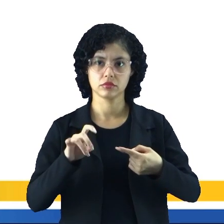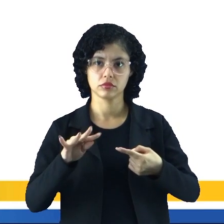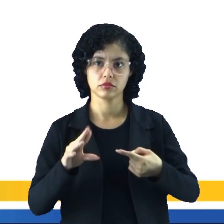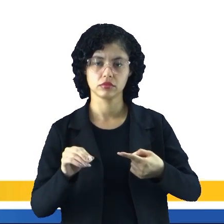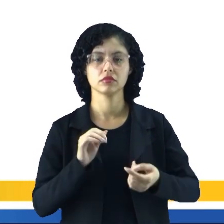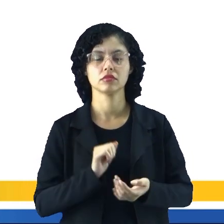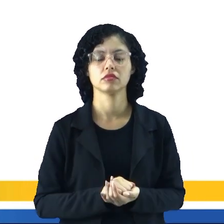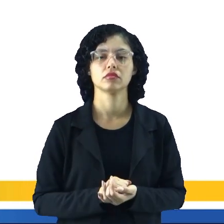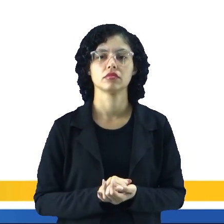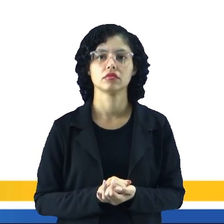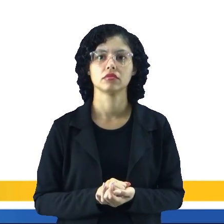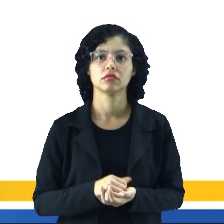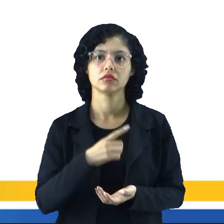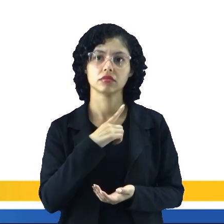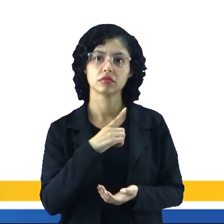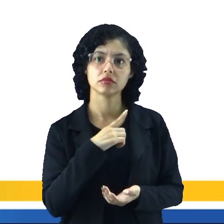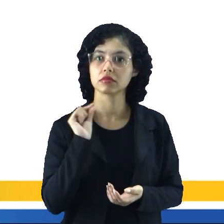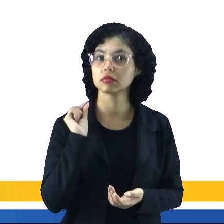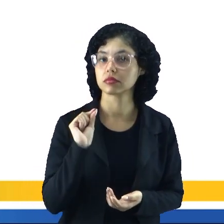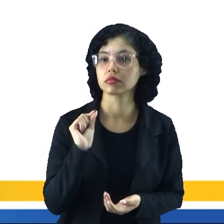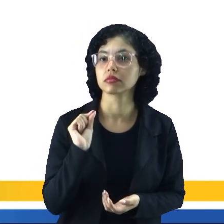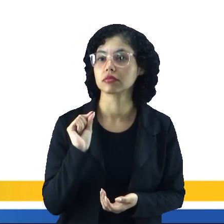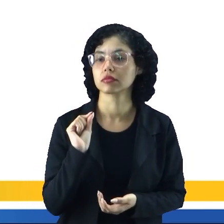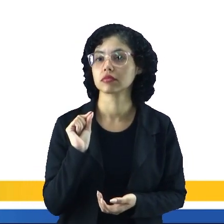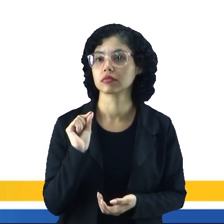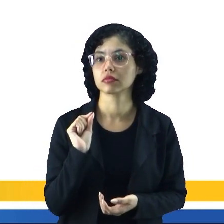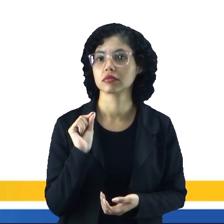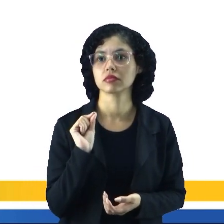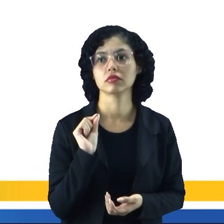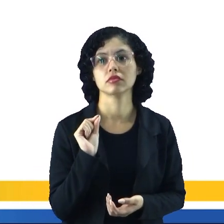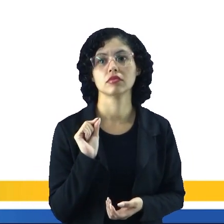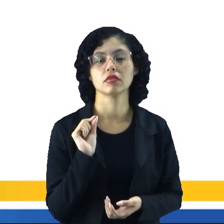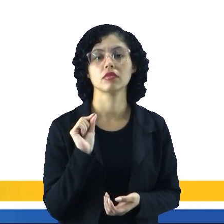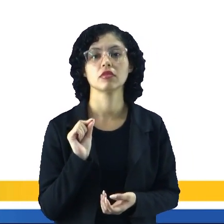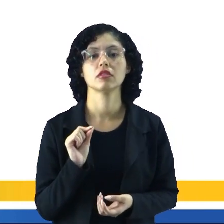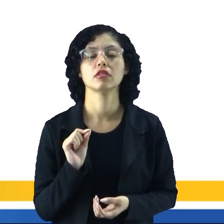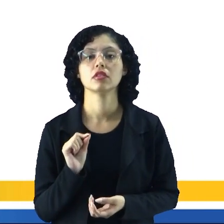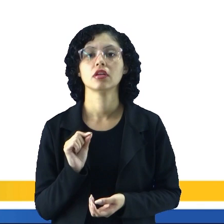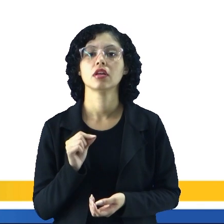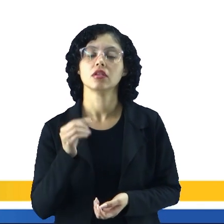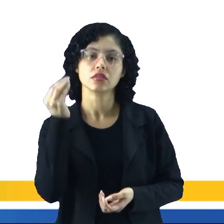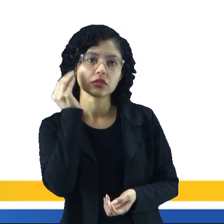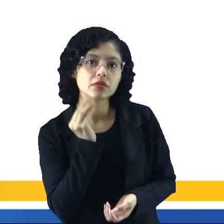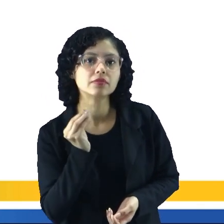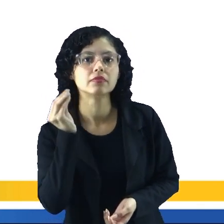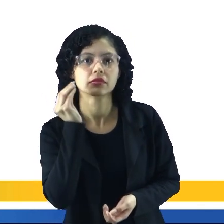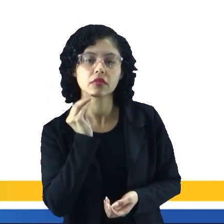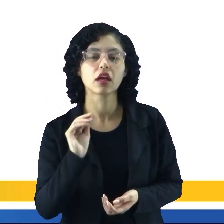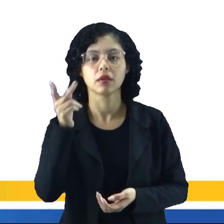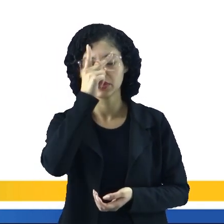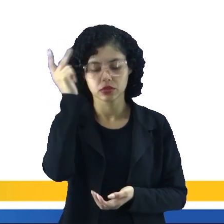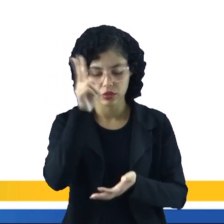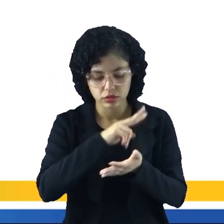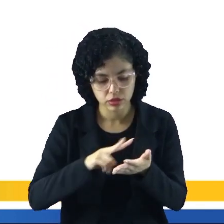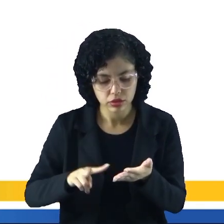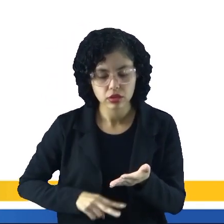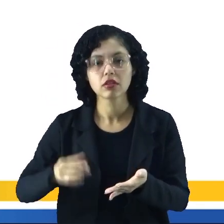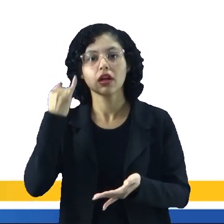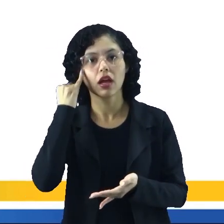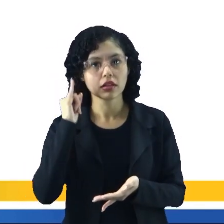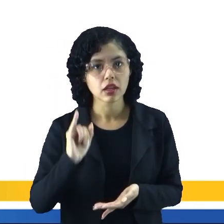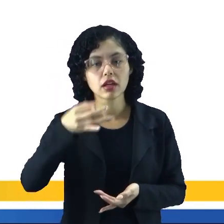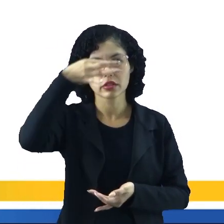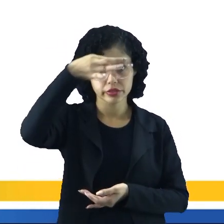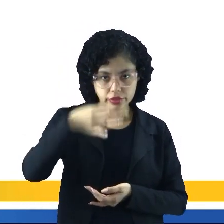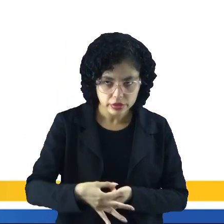argumentativo a intenção desse texto é o que é convencer o leitor de que a ideia